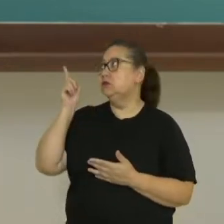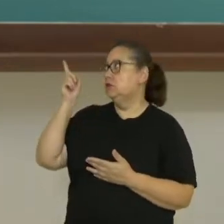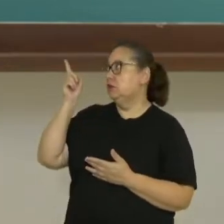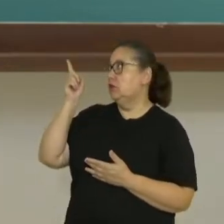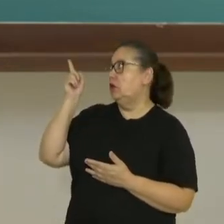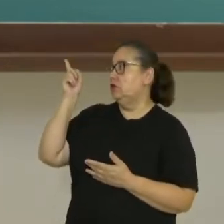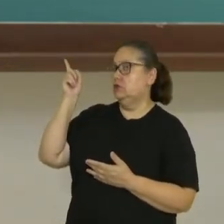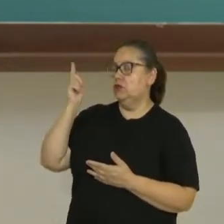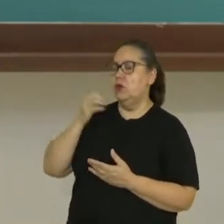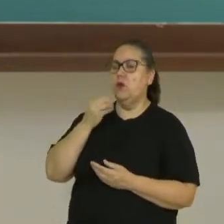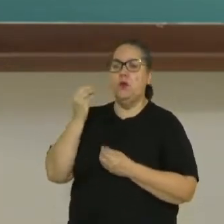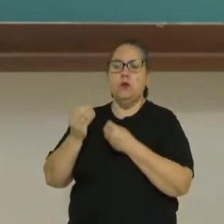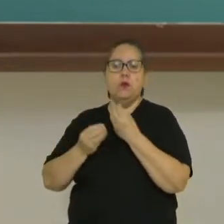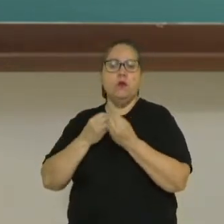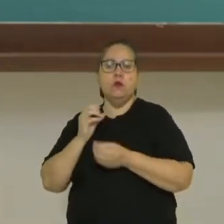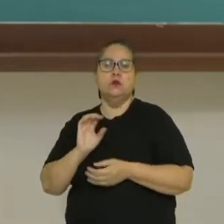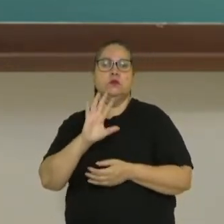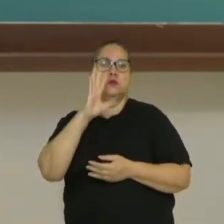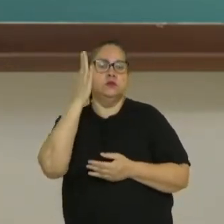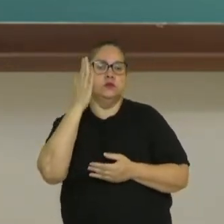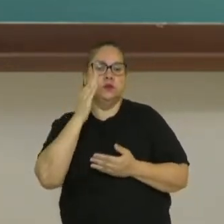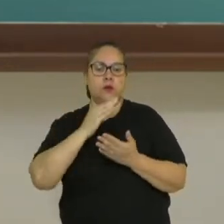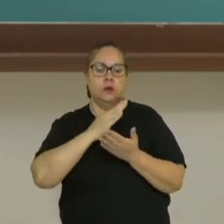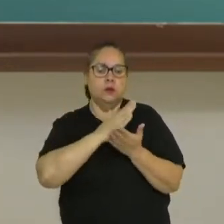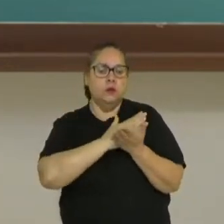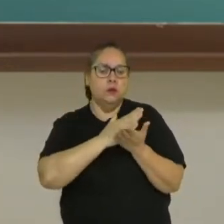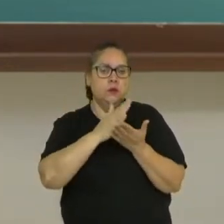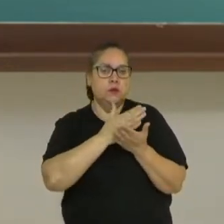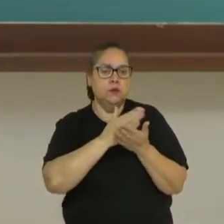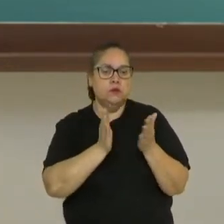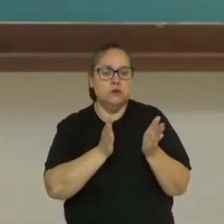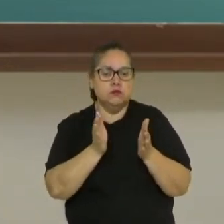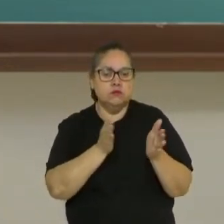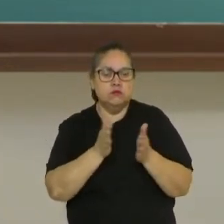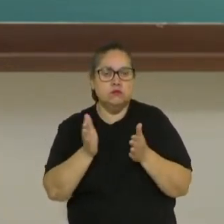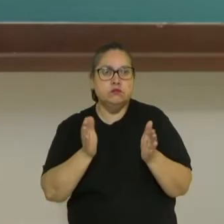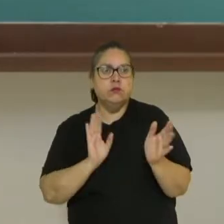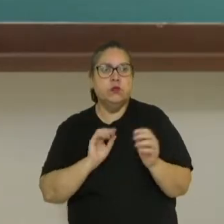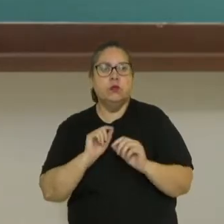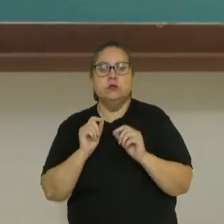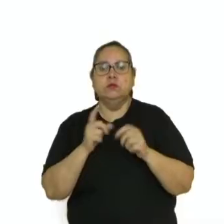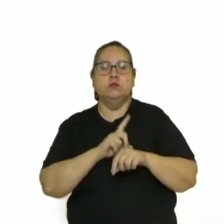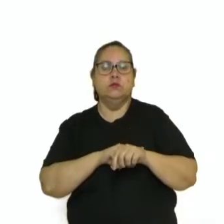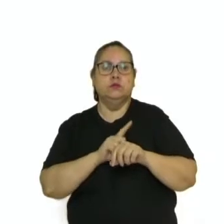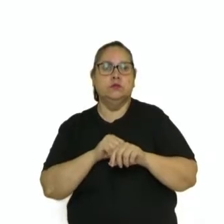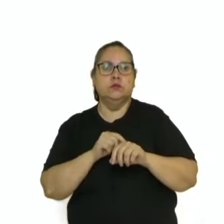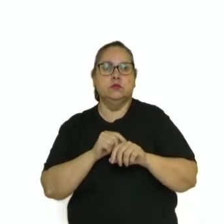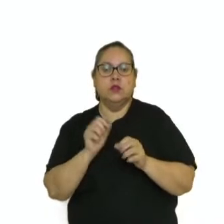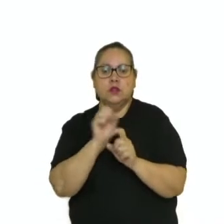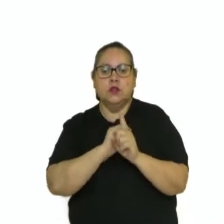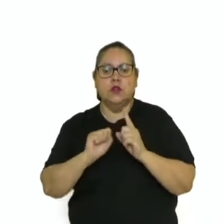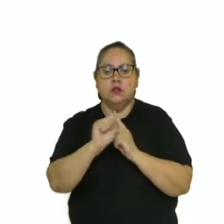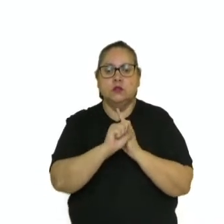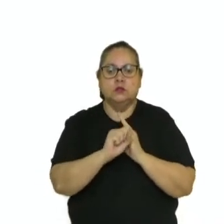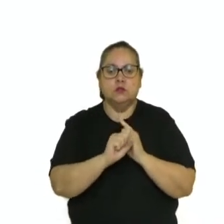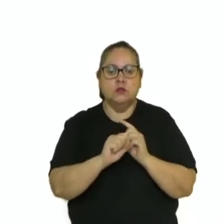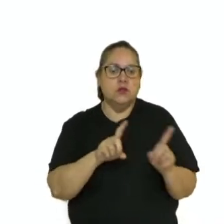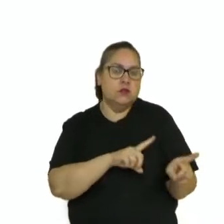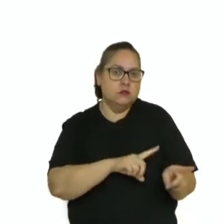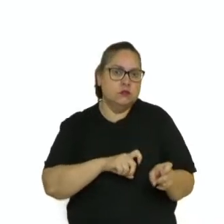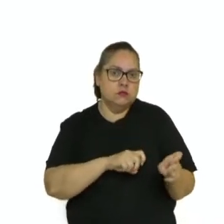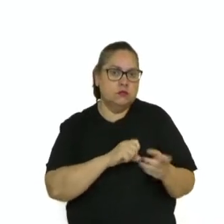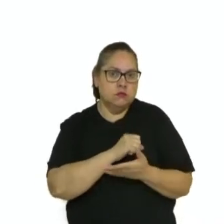Bem, como se dava a divisão de classes nessa época, né? A sociedade era basicamente agrária,